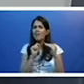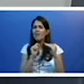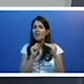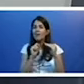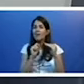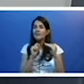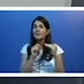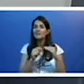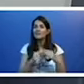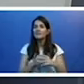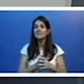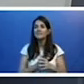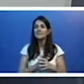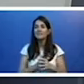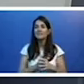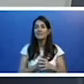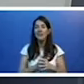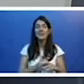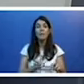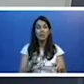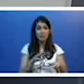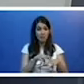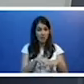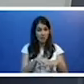Proporção, a definição matemática é